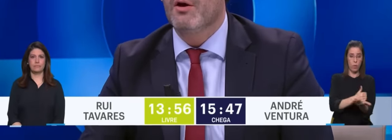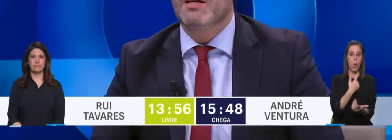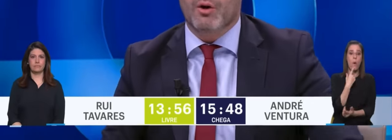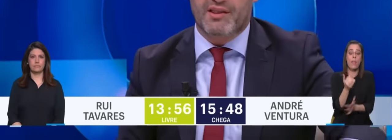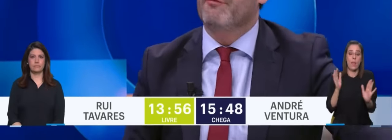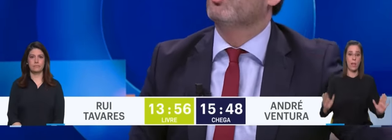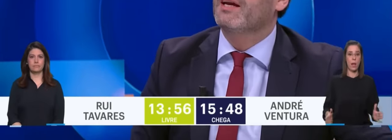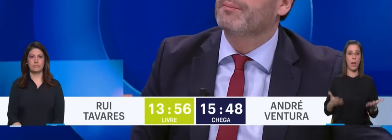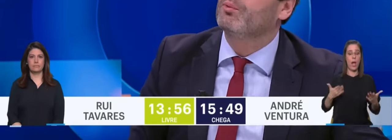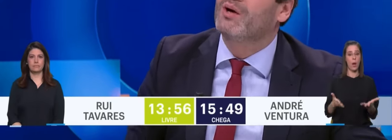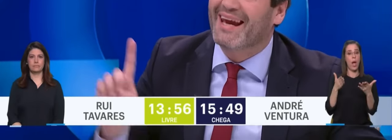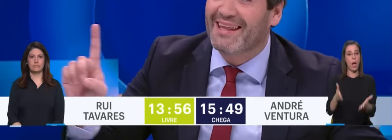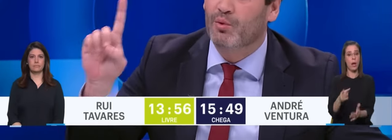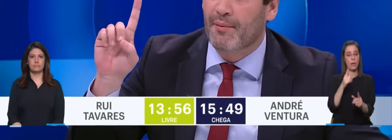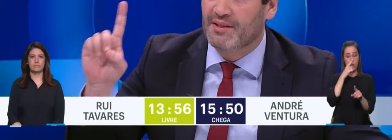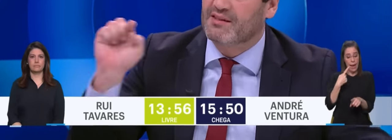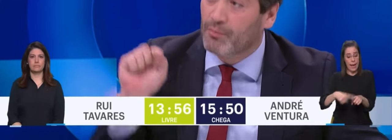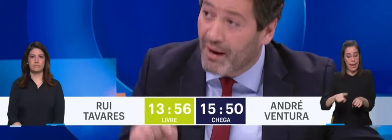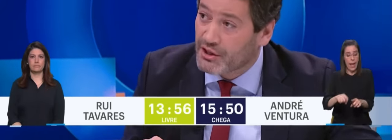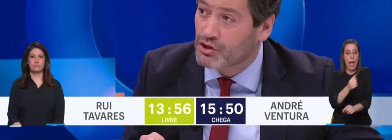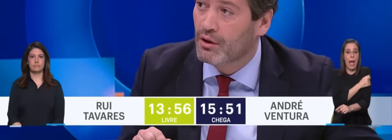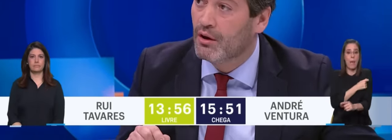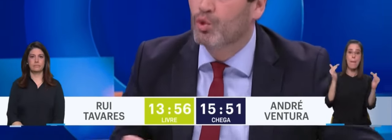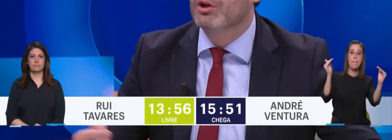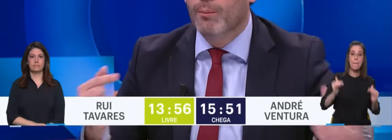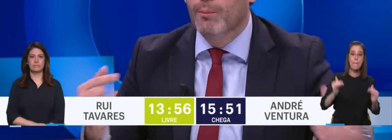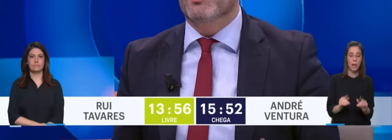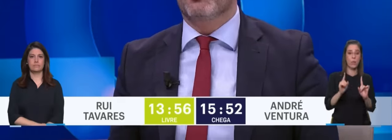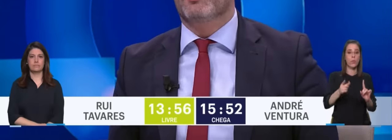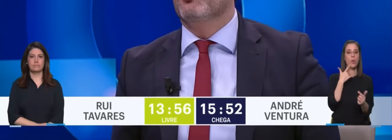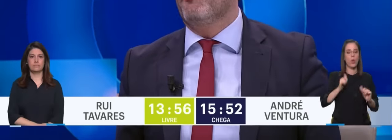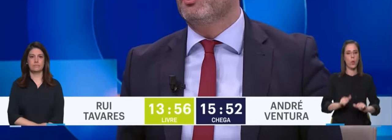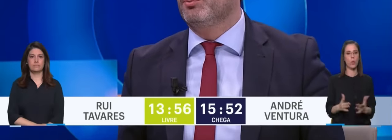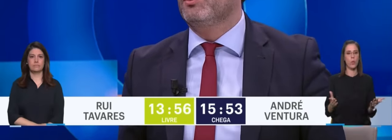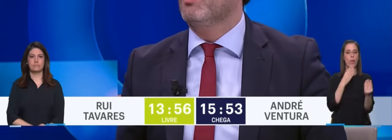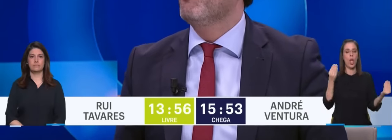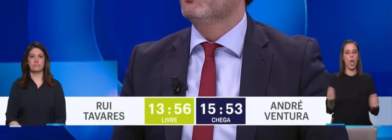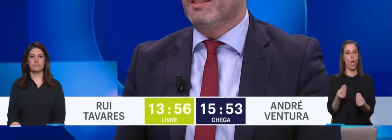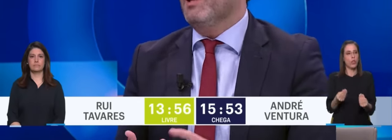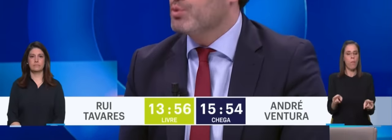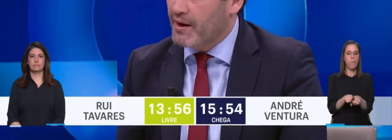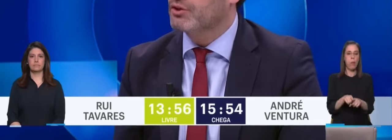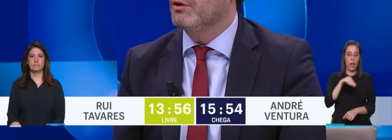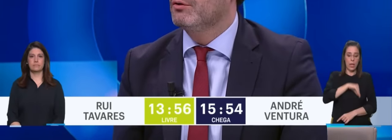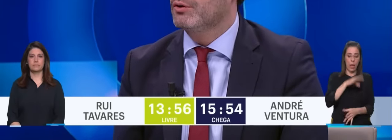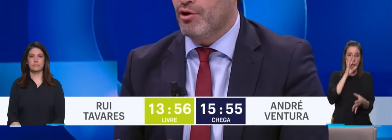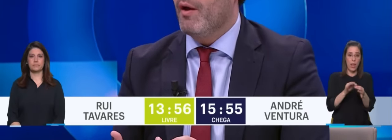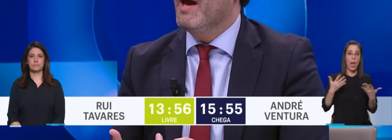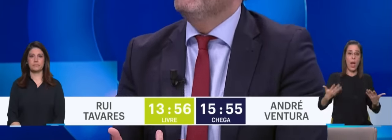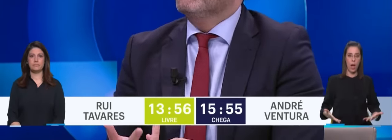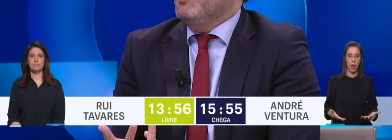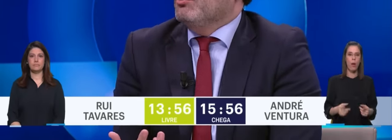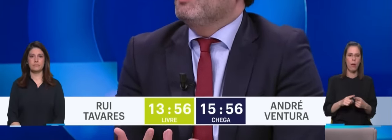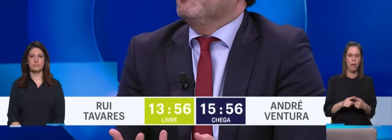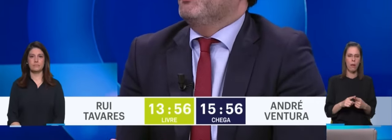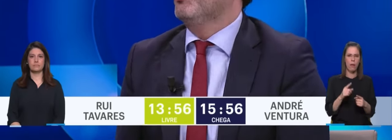dinheiro que agora deve ajudar a que o crédito à habitação baixe o que não podemos é colocar os jovens na posição de salários baixos que têm hoje ainda